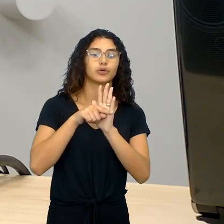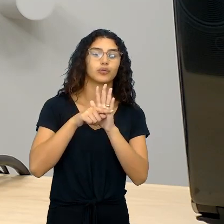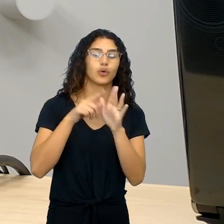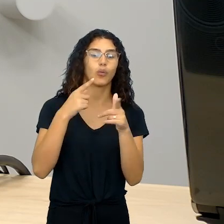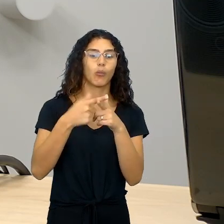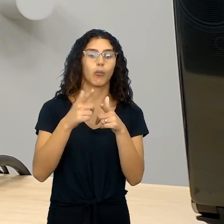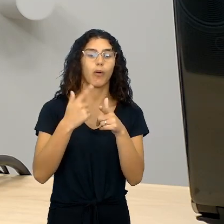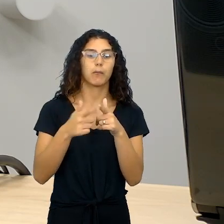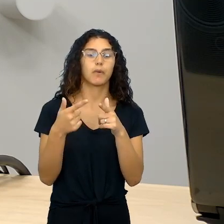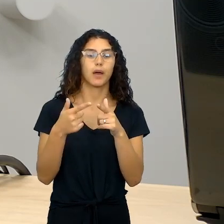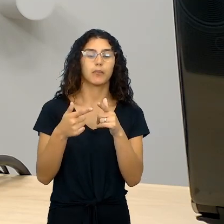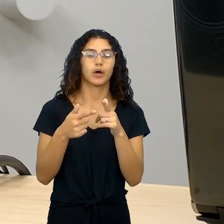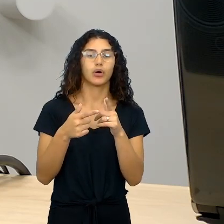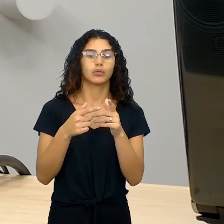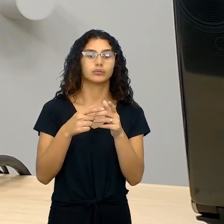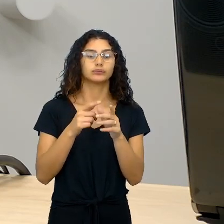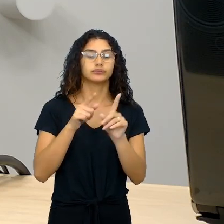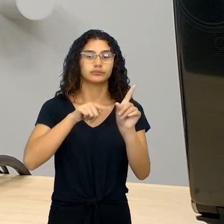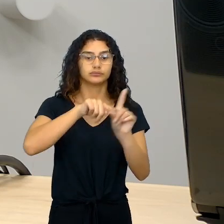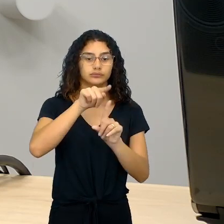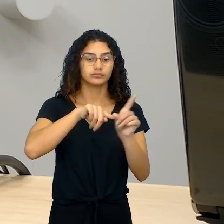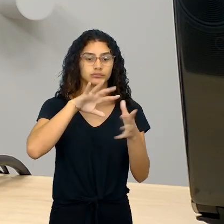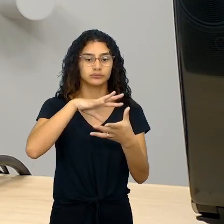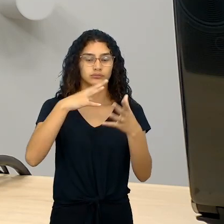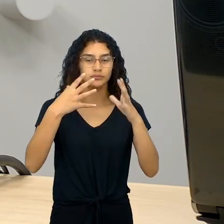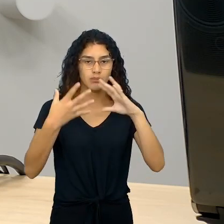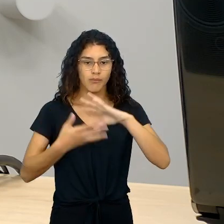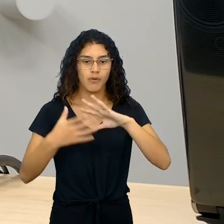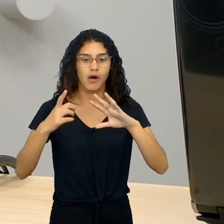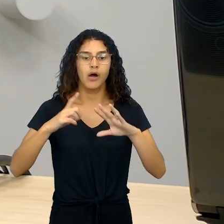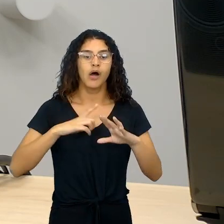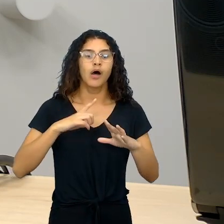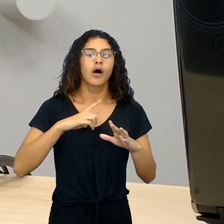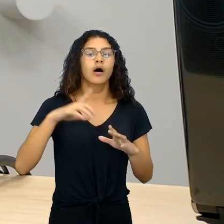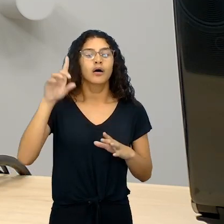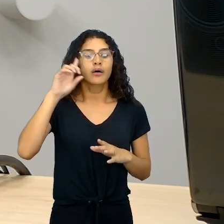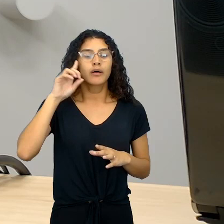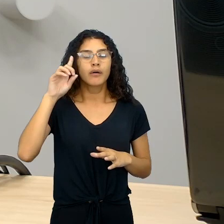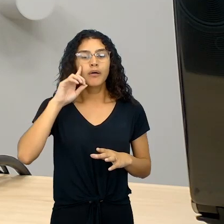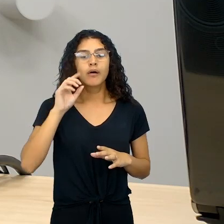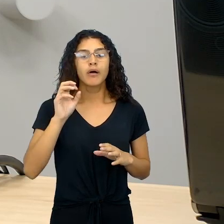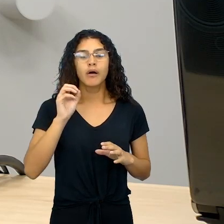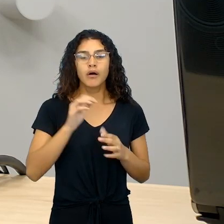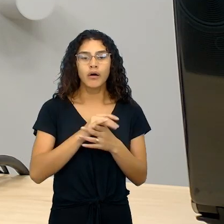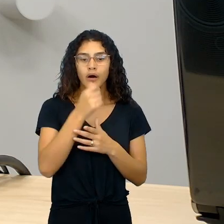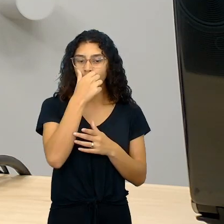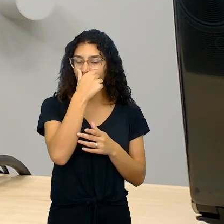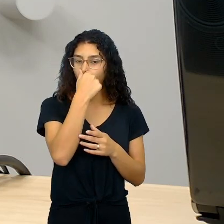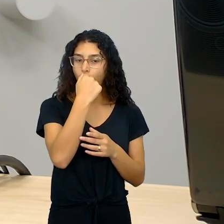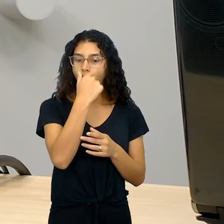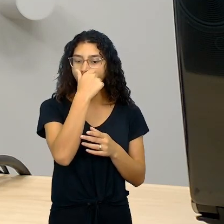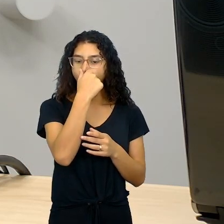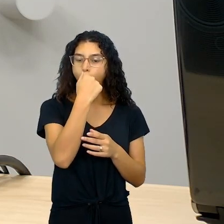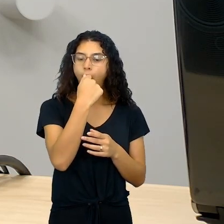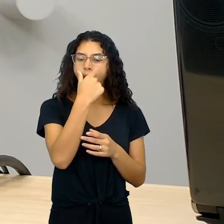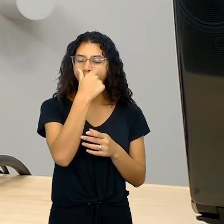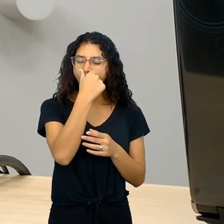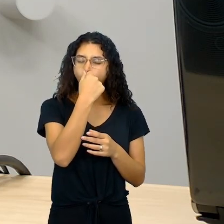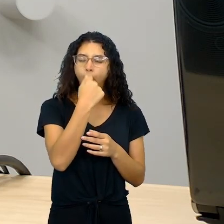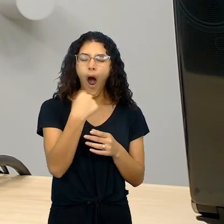emissões dos gases do efeito estufa no seu dia a dia? É isso, né? Então, a gente tem